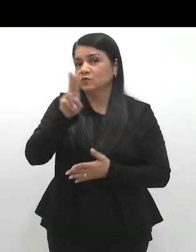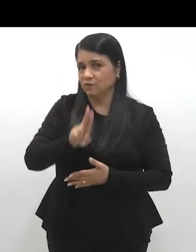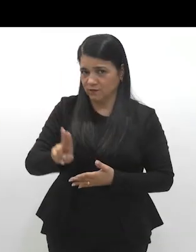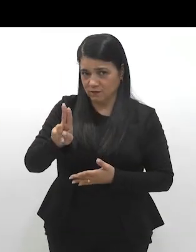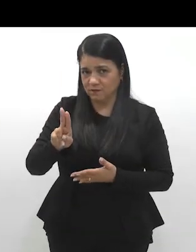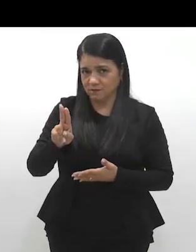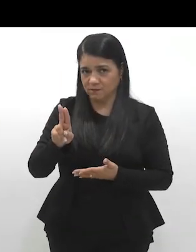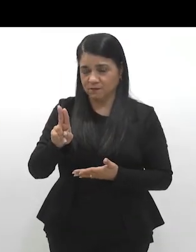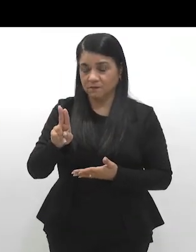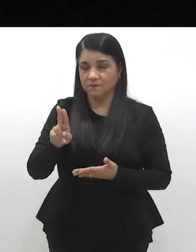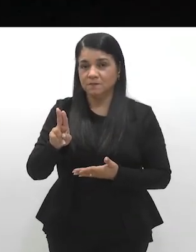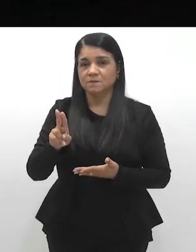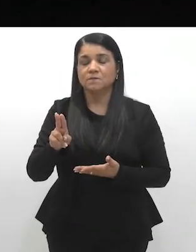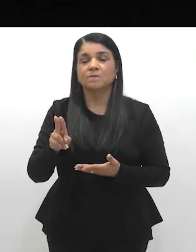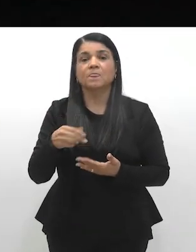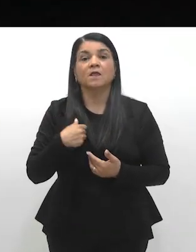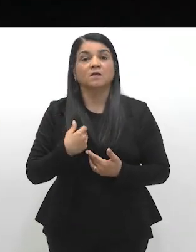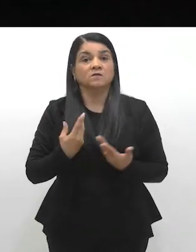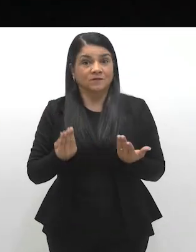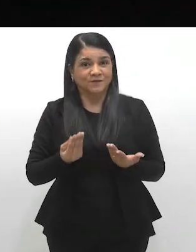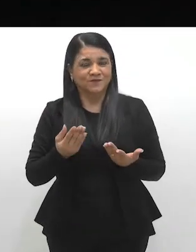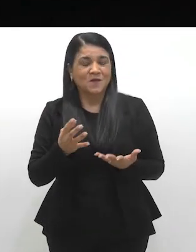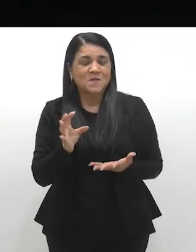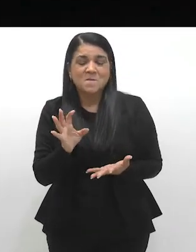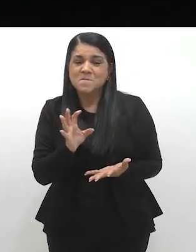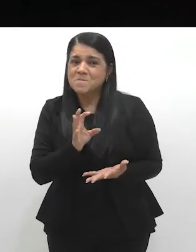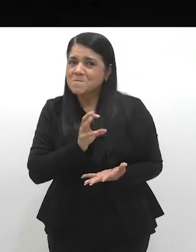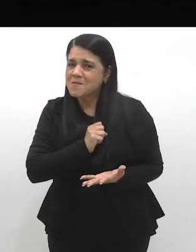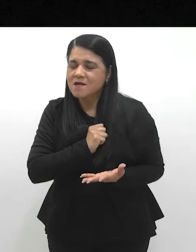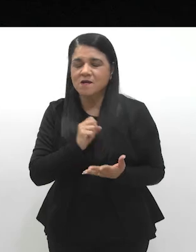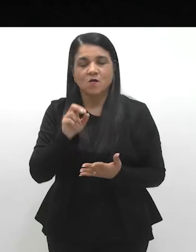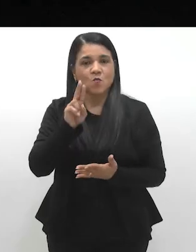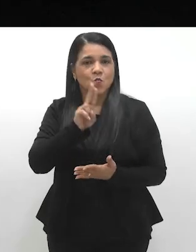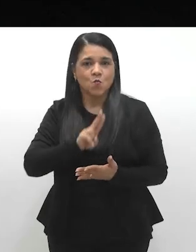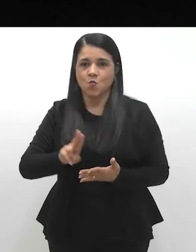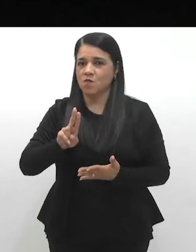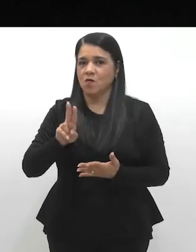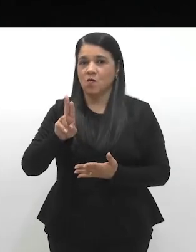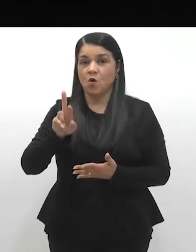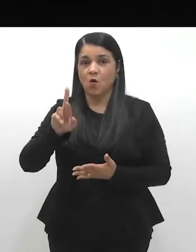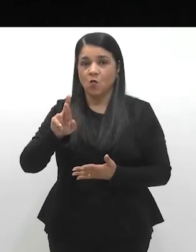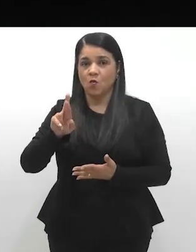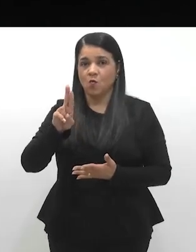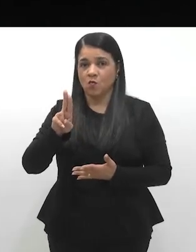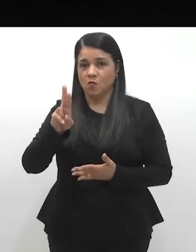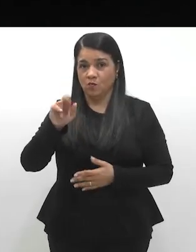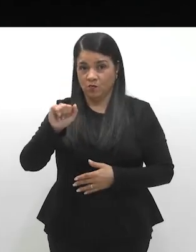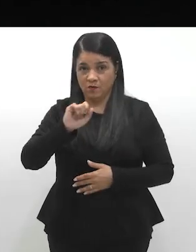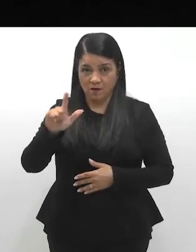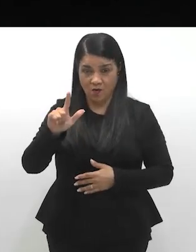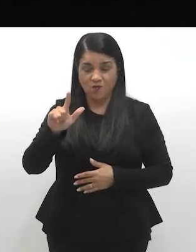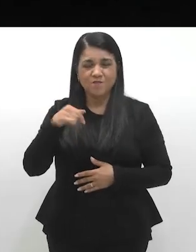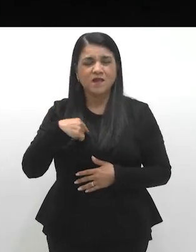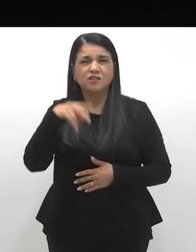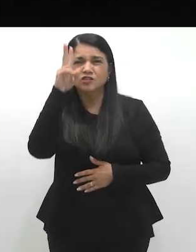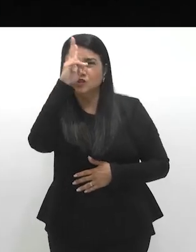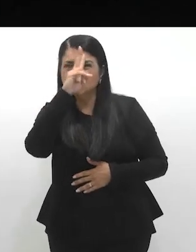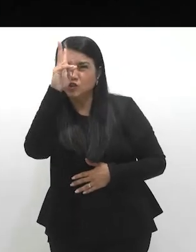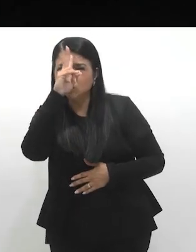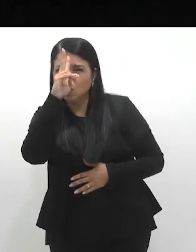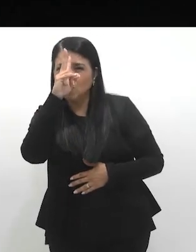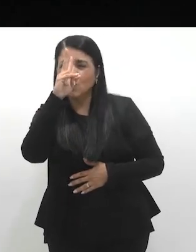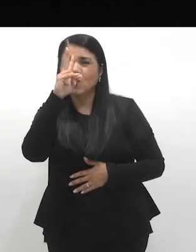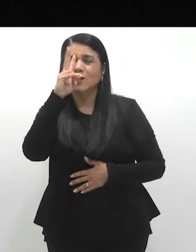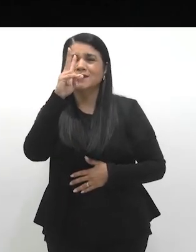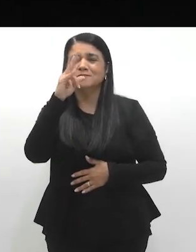hoje. Bom, Rural é uma paixão. Quem está na Rural se apaixona pela Rural, pela sua